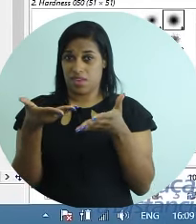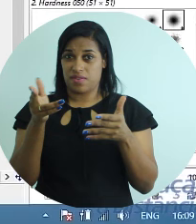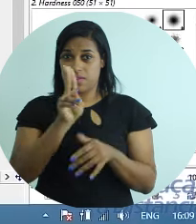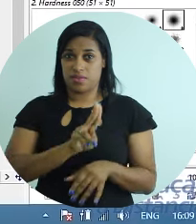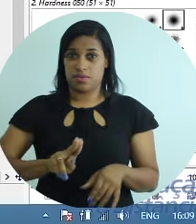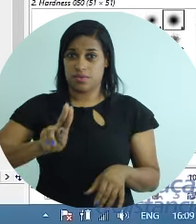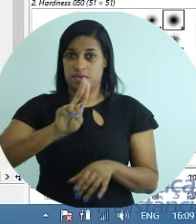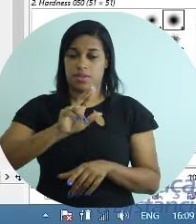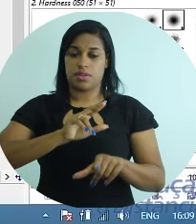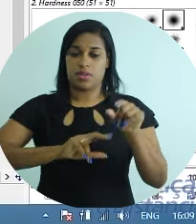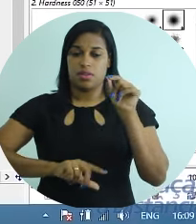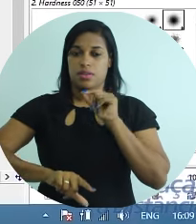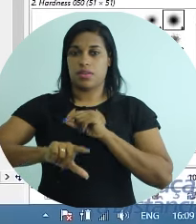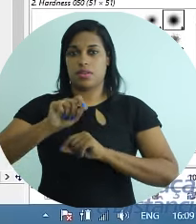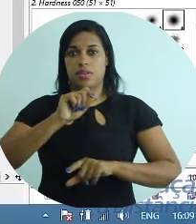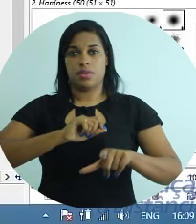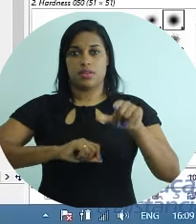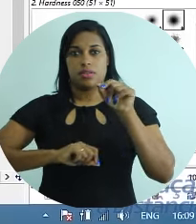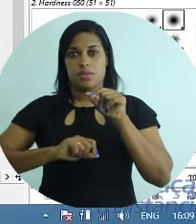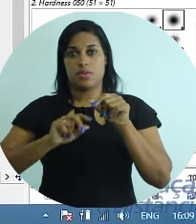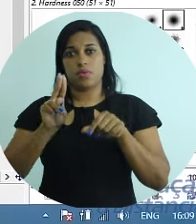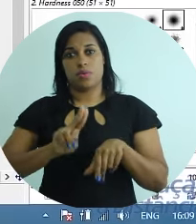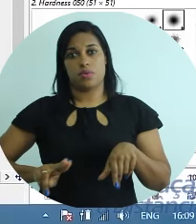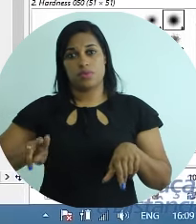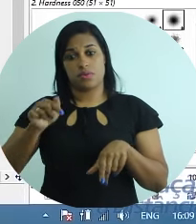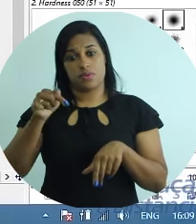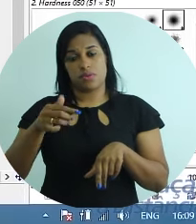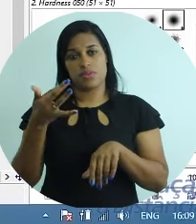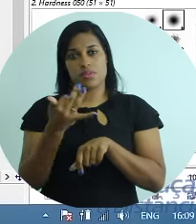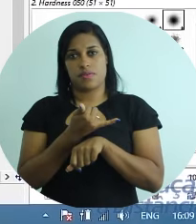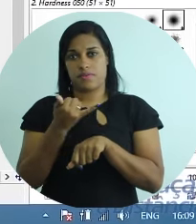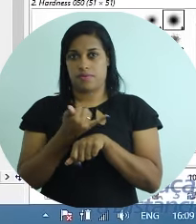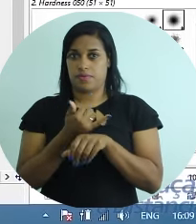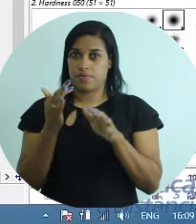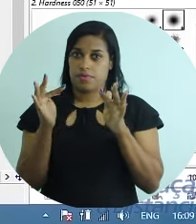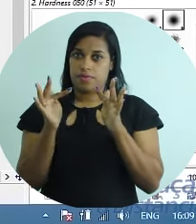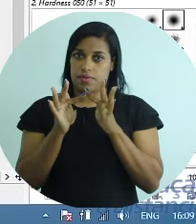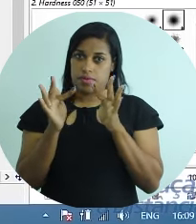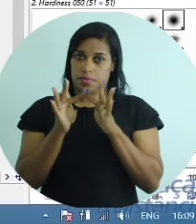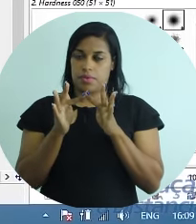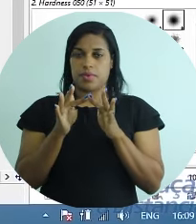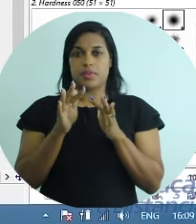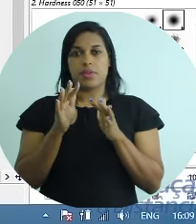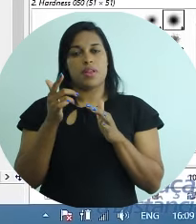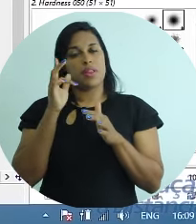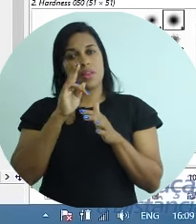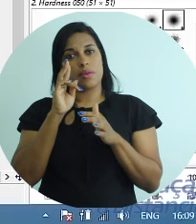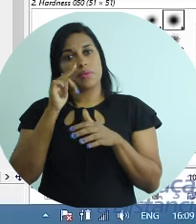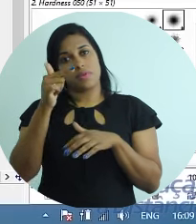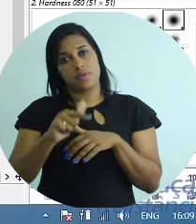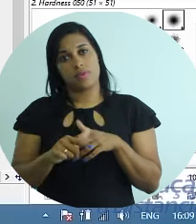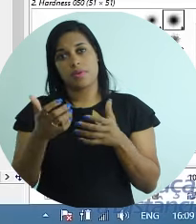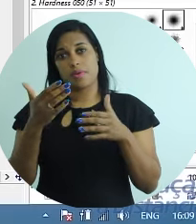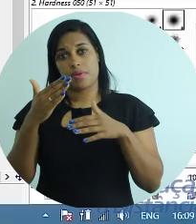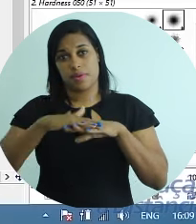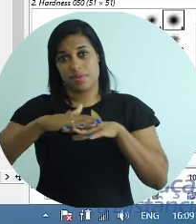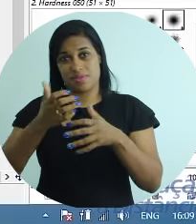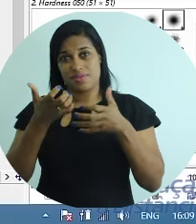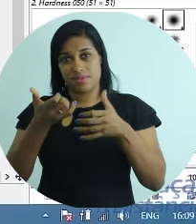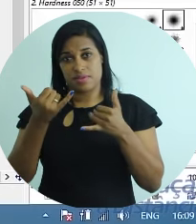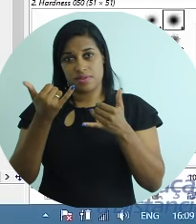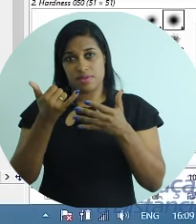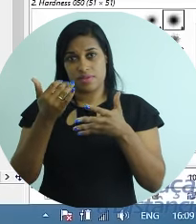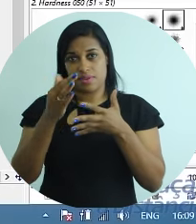seleção que nós fizemos aqui usando essa ferramenta. Só lembrando novamente, se você quiser mais detalhes sobre essas